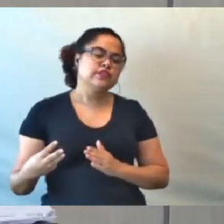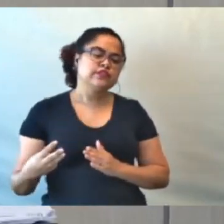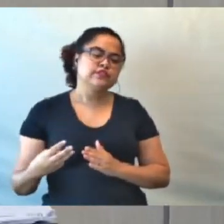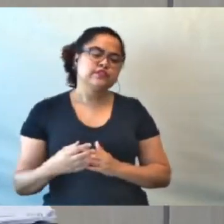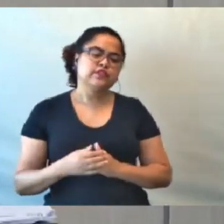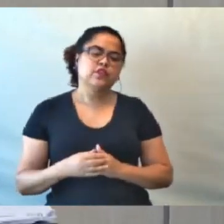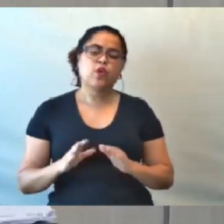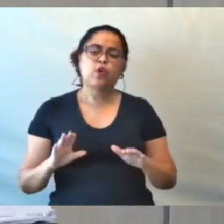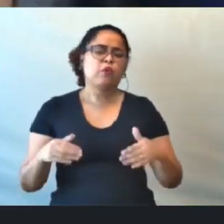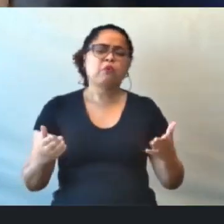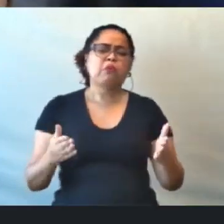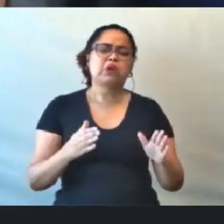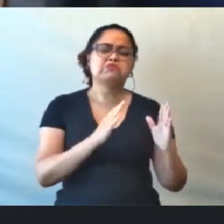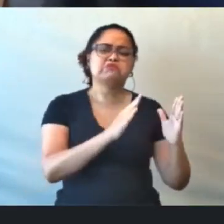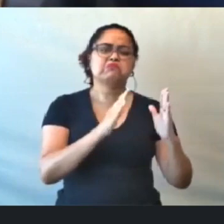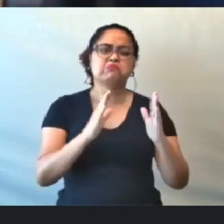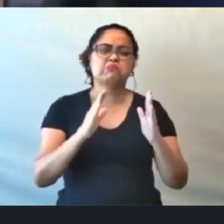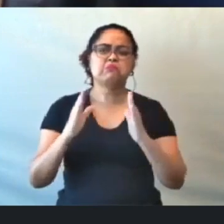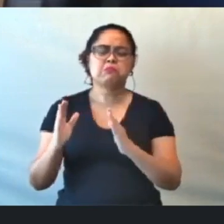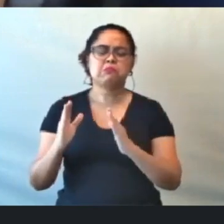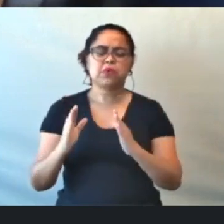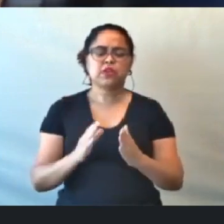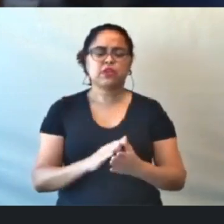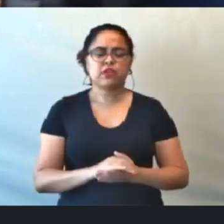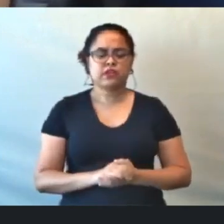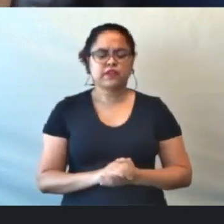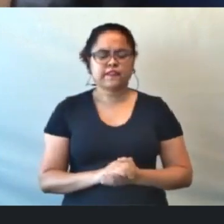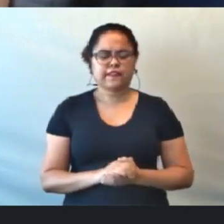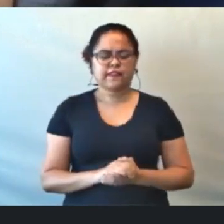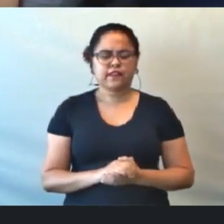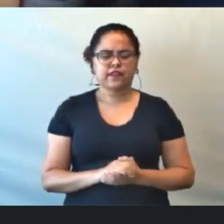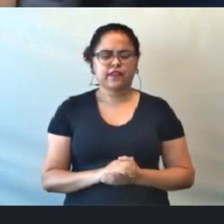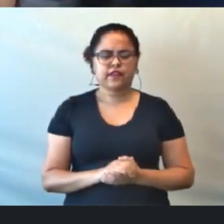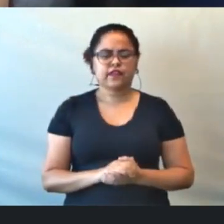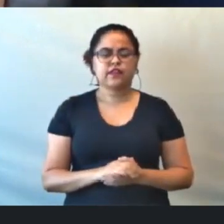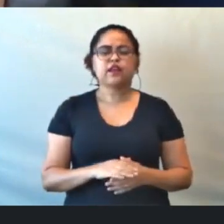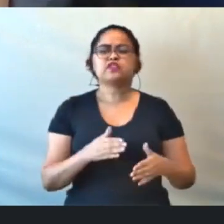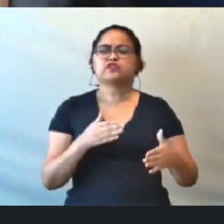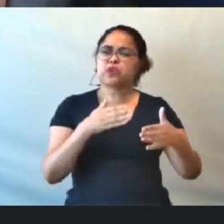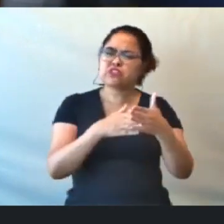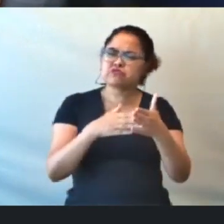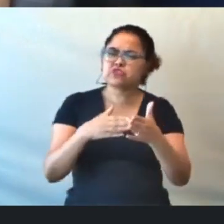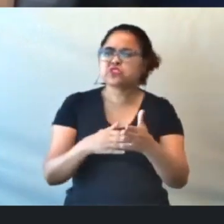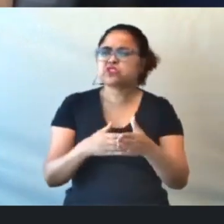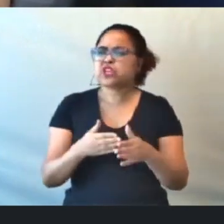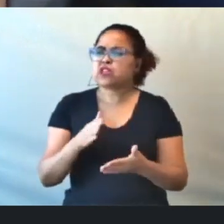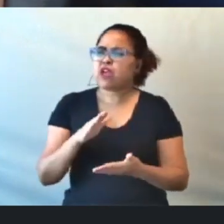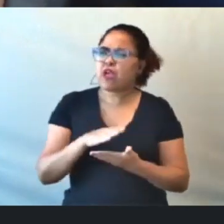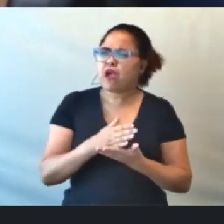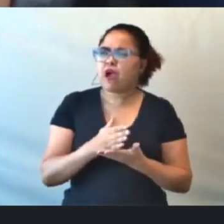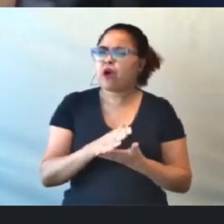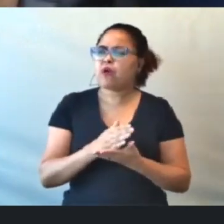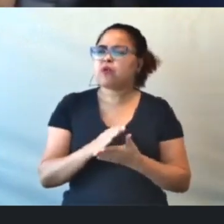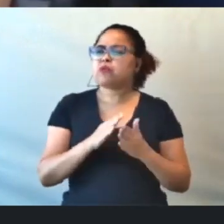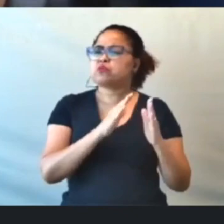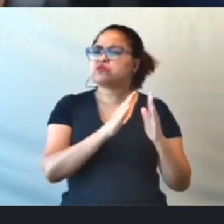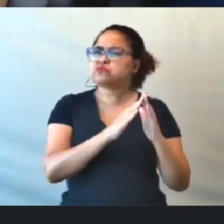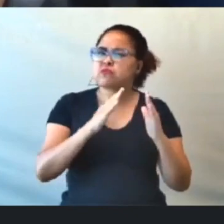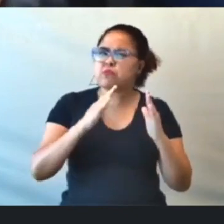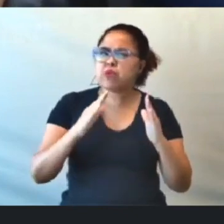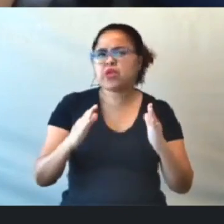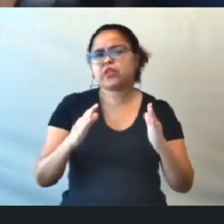Bom, ela foi atingida em alguns períodos. Para responder a isso, a gente tem que ir nos relatórios, mas há